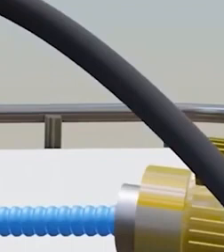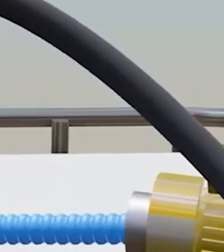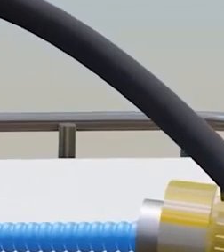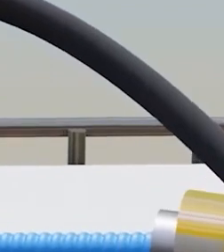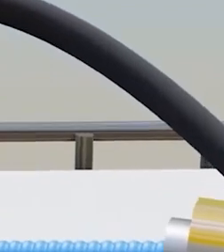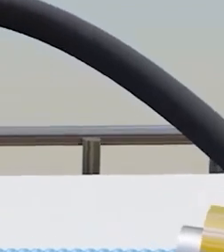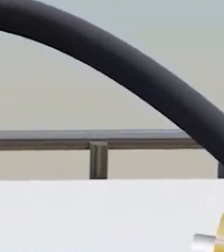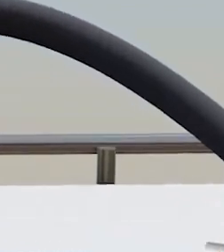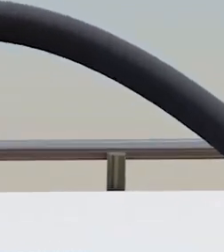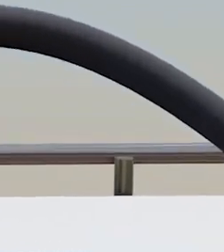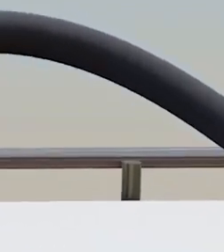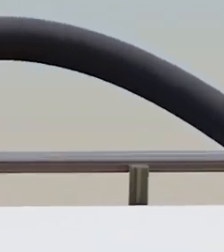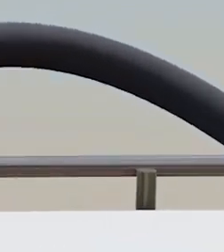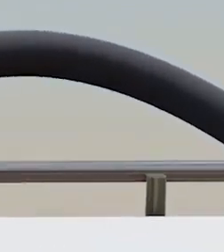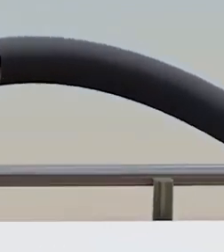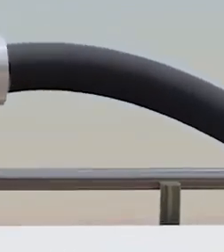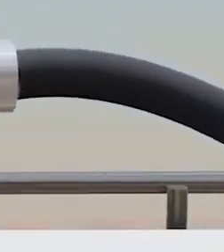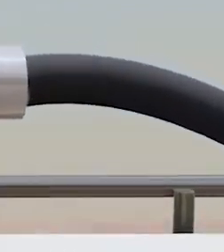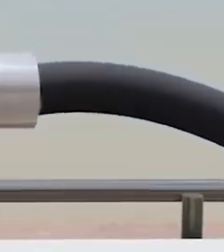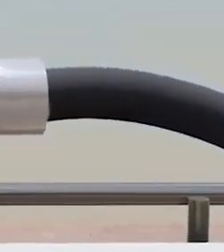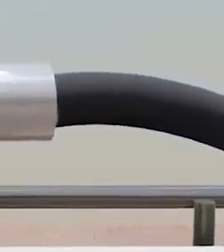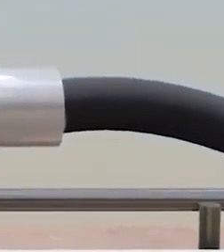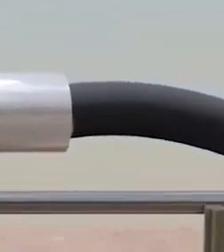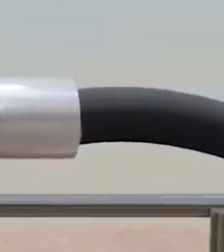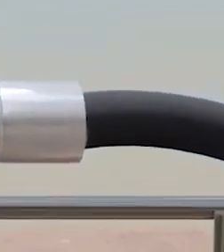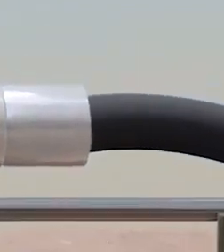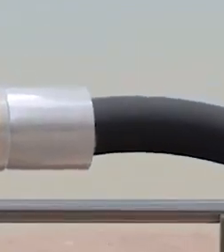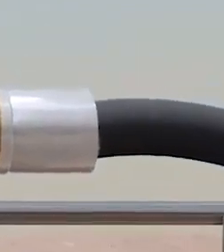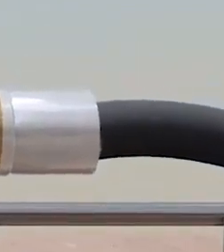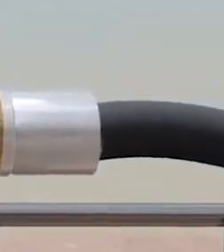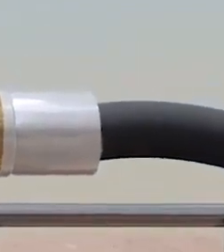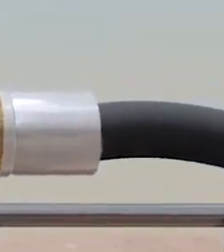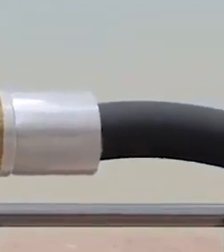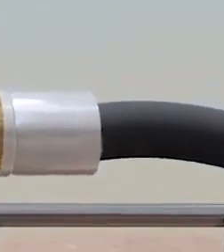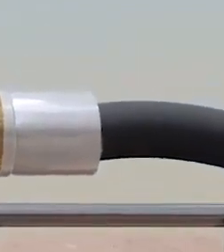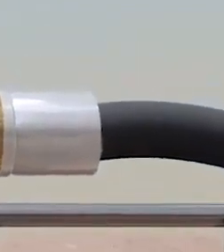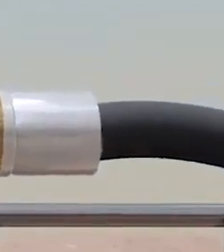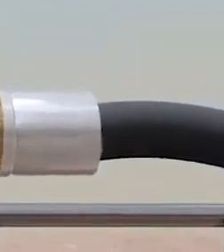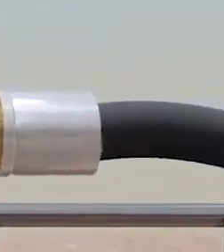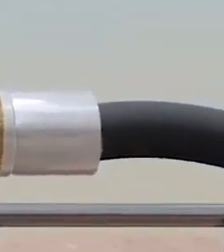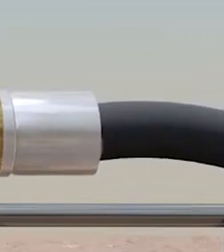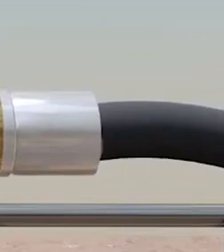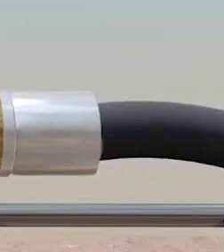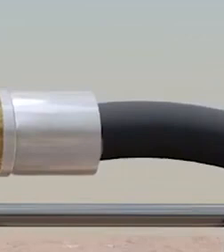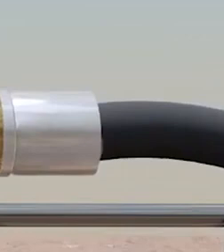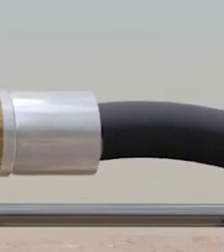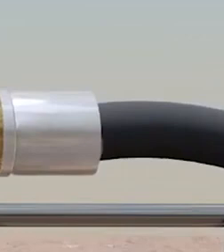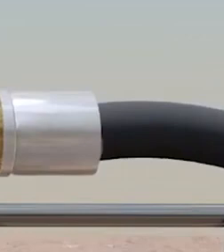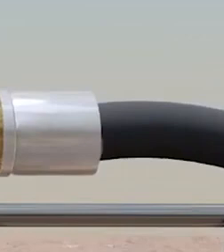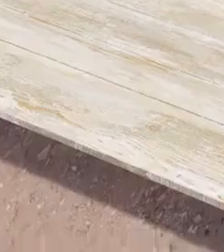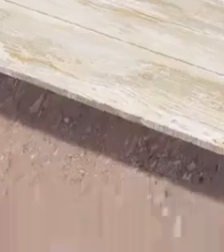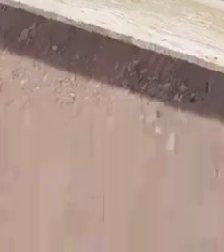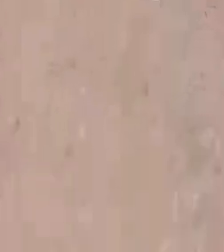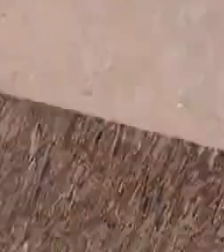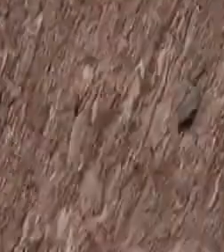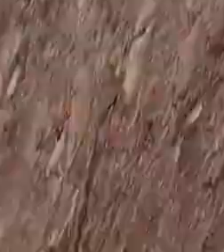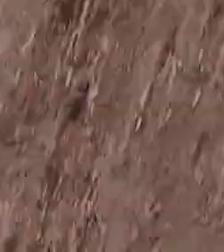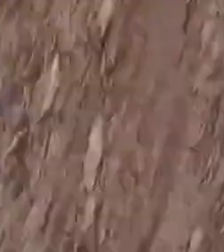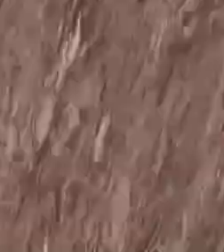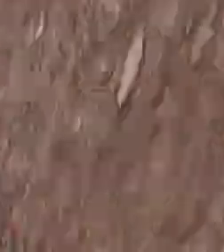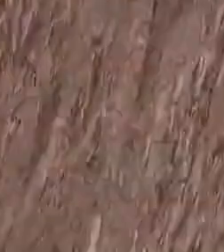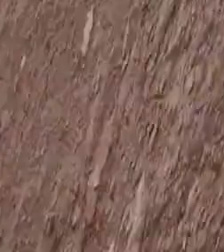a operação com pressões de injeção inferiores a 1 bar. Com o processo de injeção da